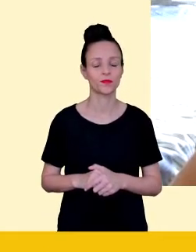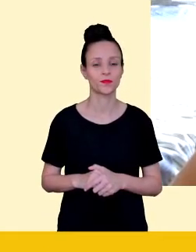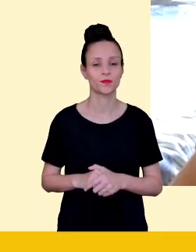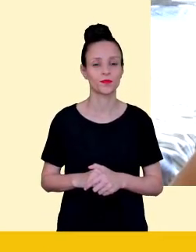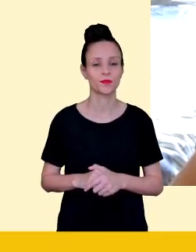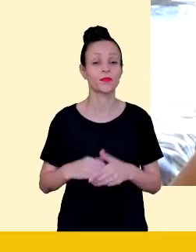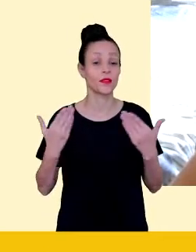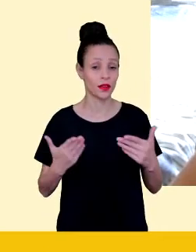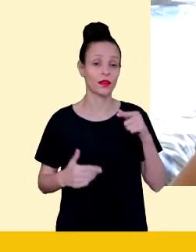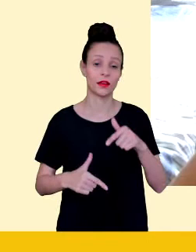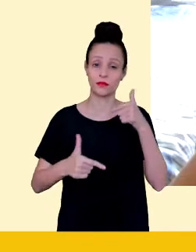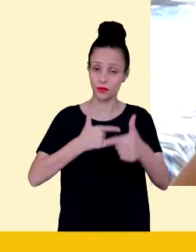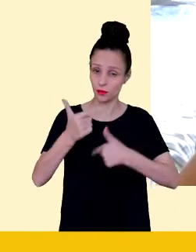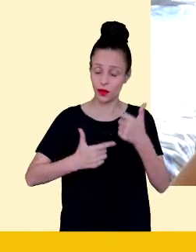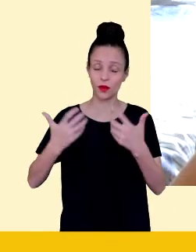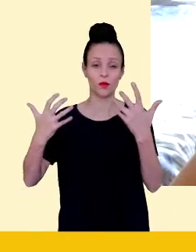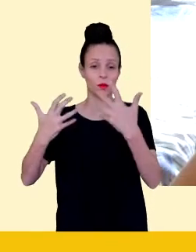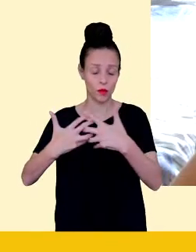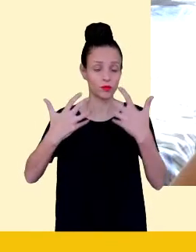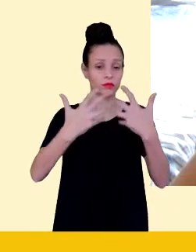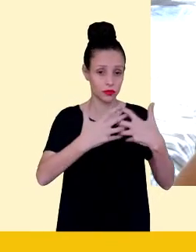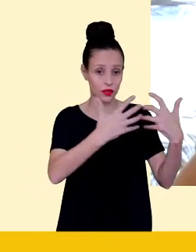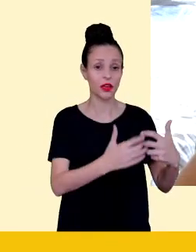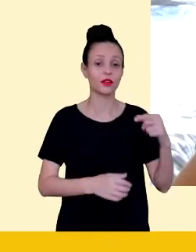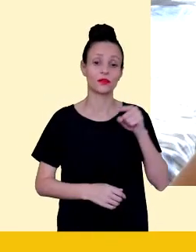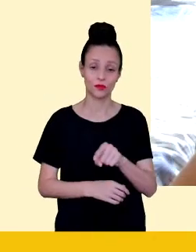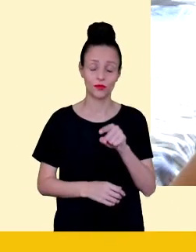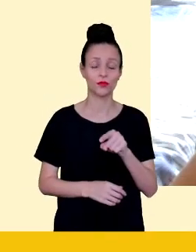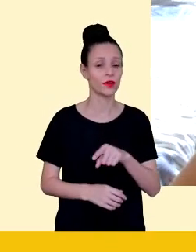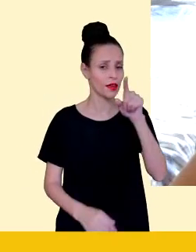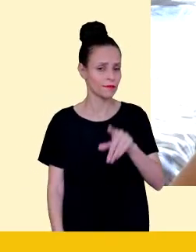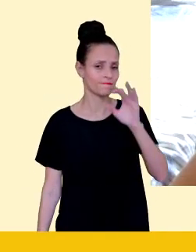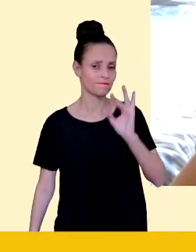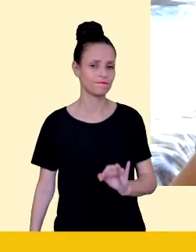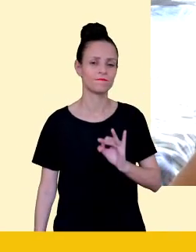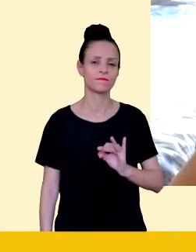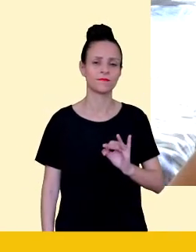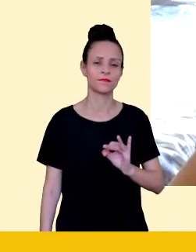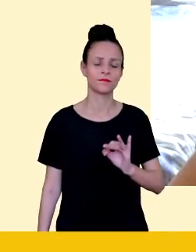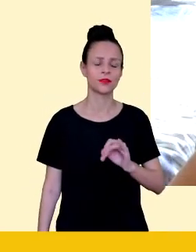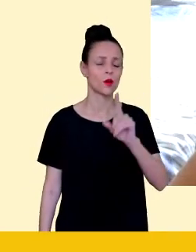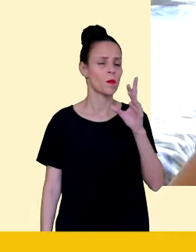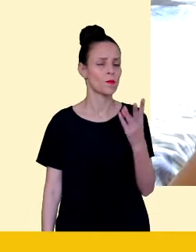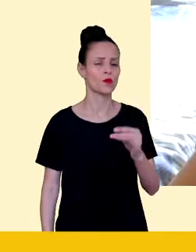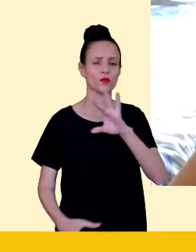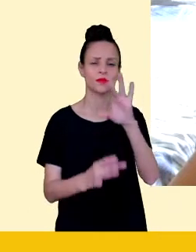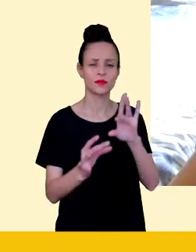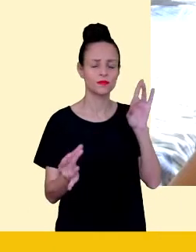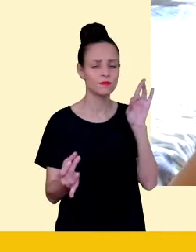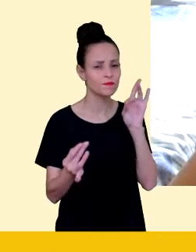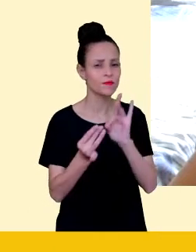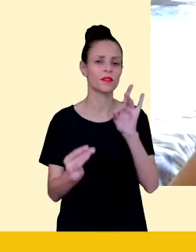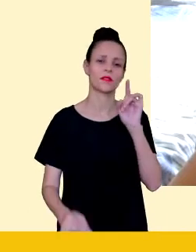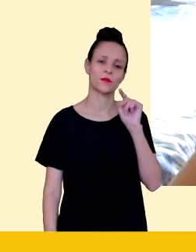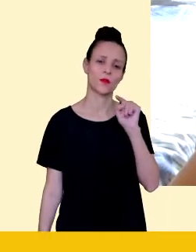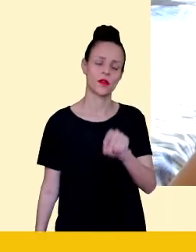E aí no trabalho da montagem, assim, foi mesmo muito